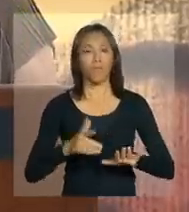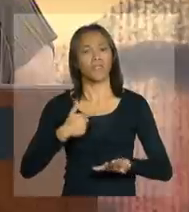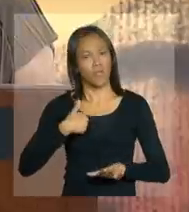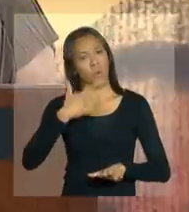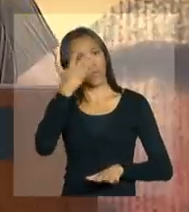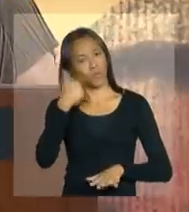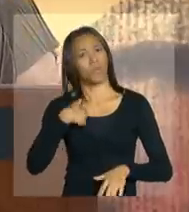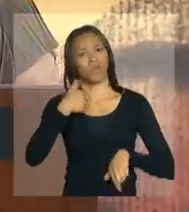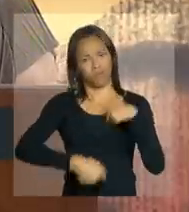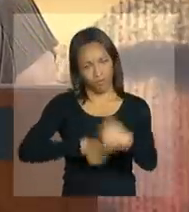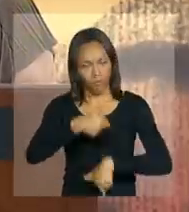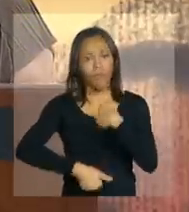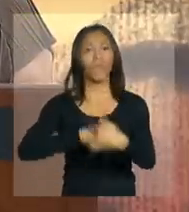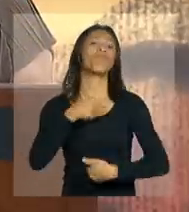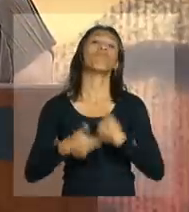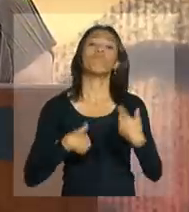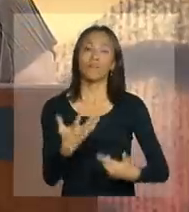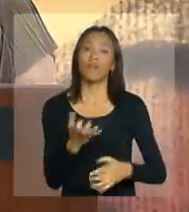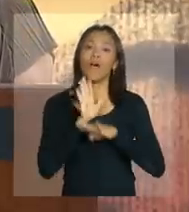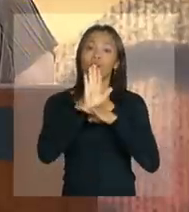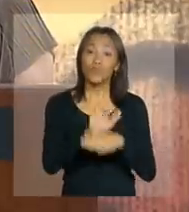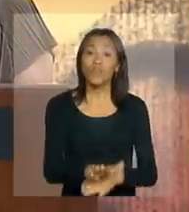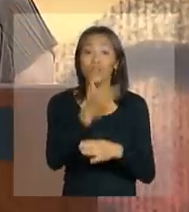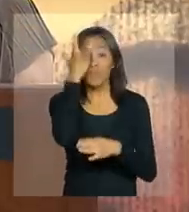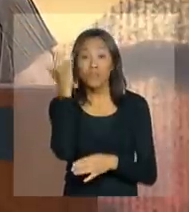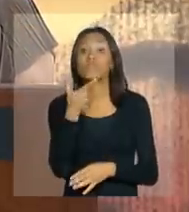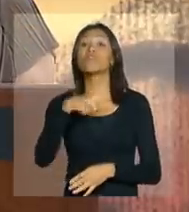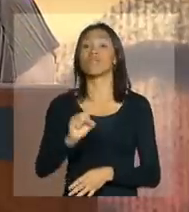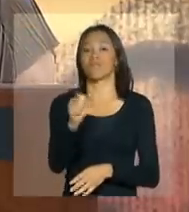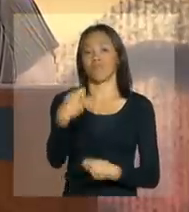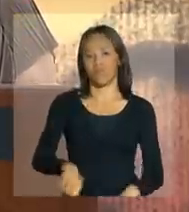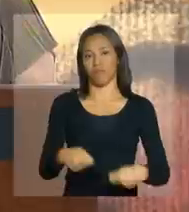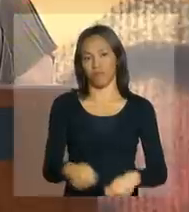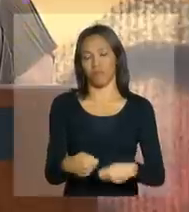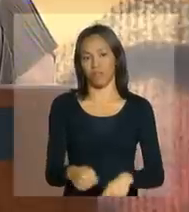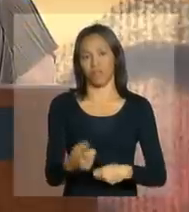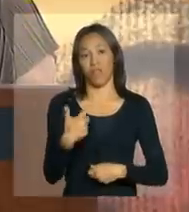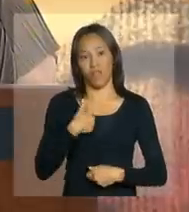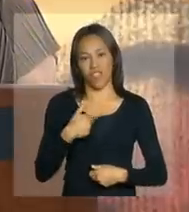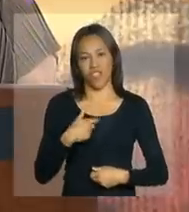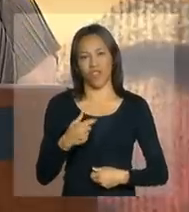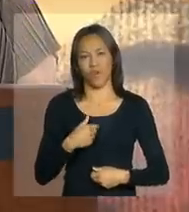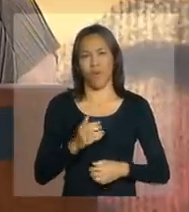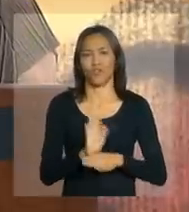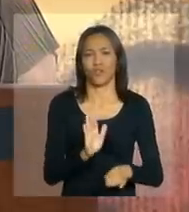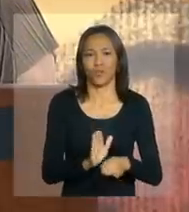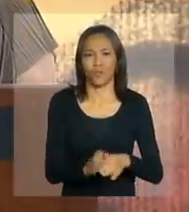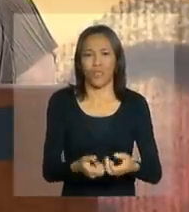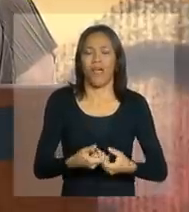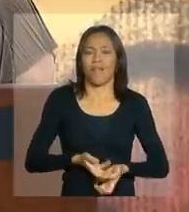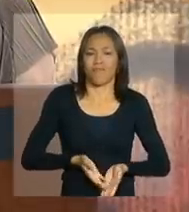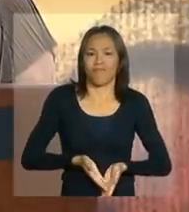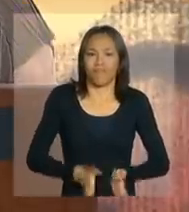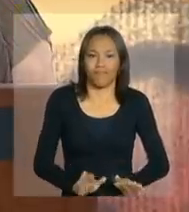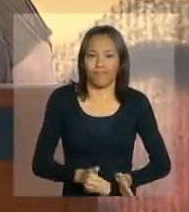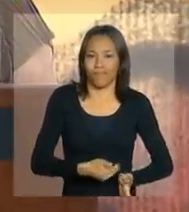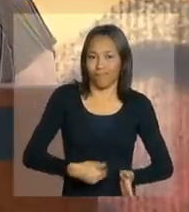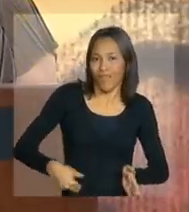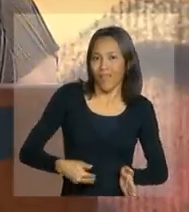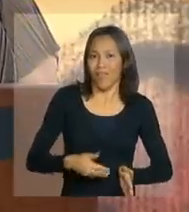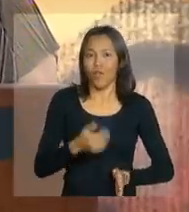trabalho em forma de ajudar aqueles precisados necessitados sou Parteira 58 anos